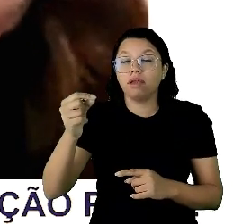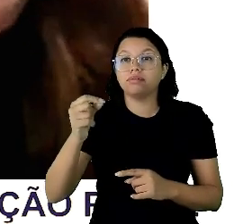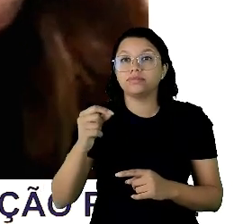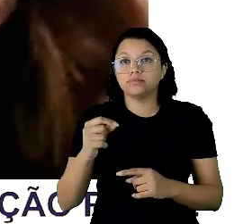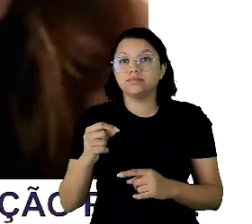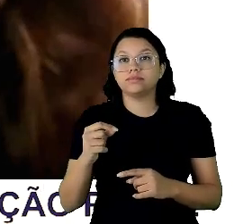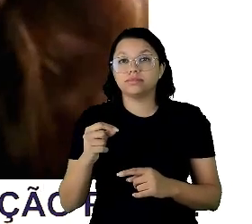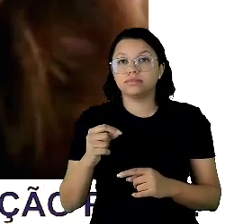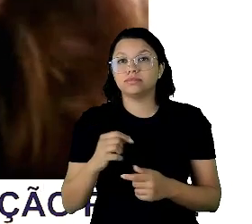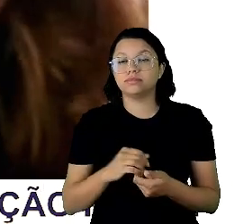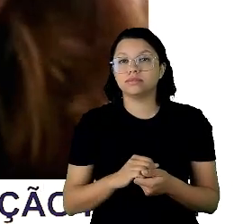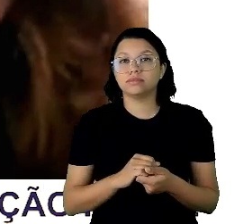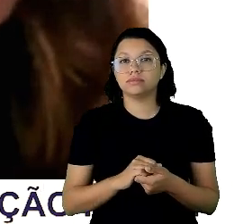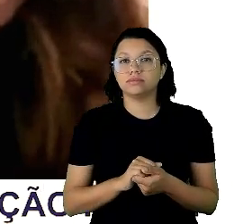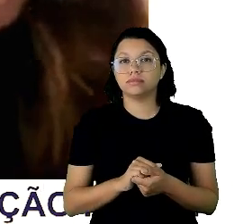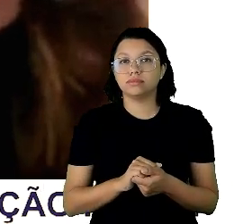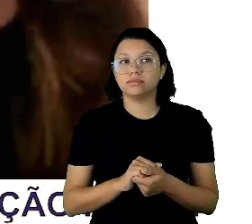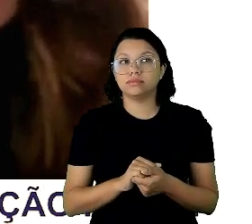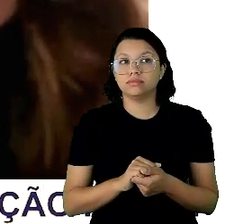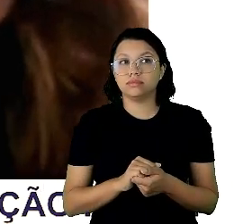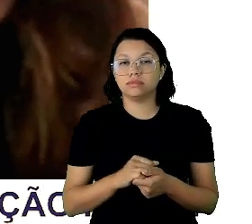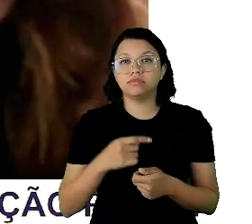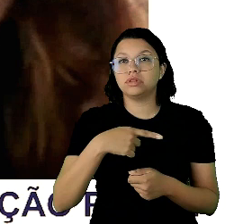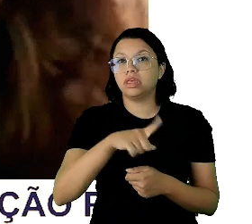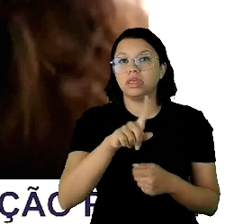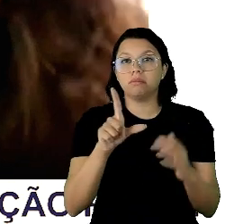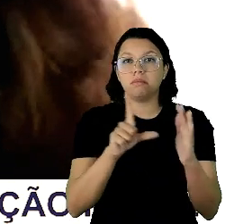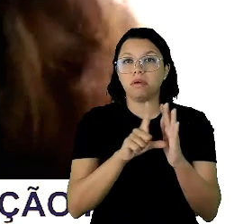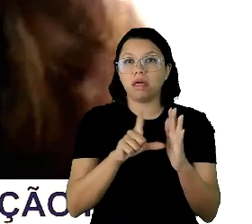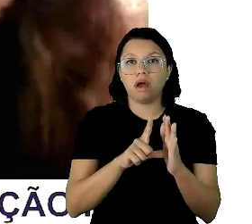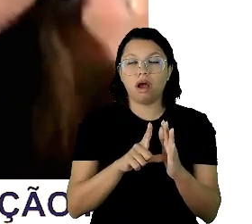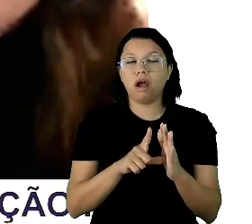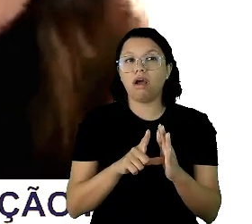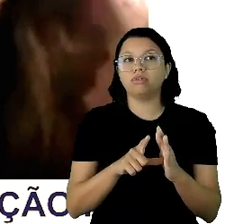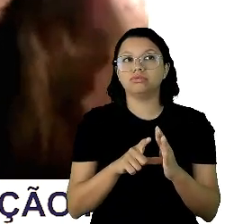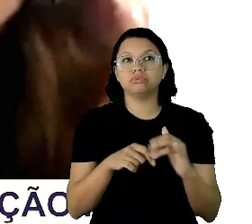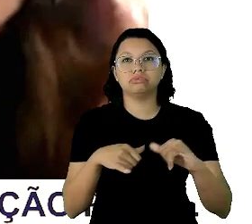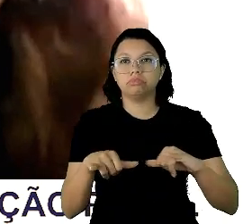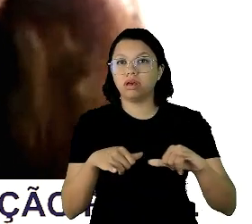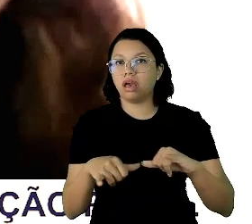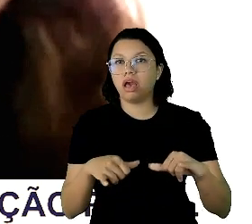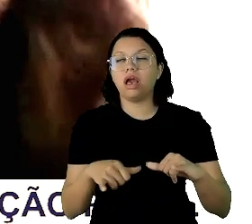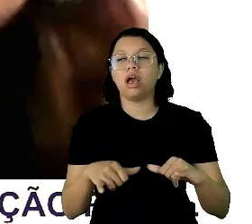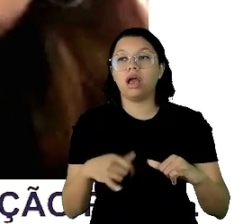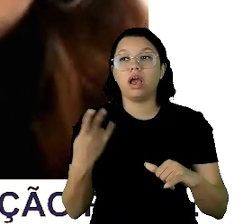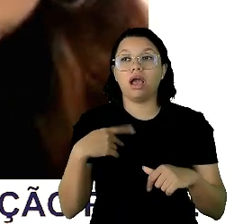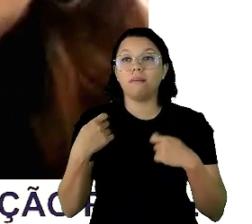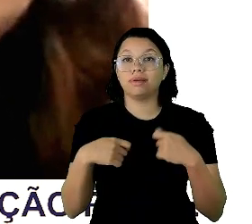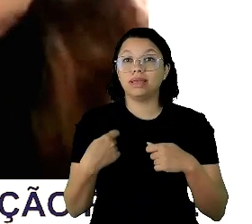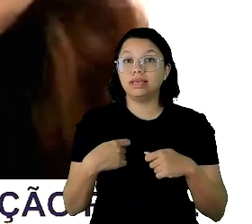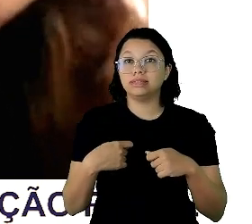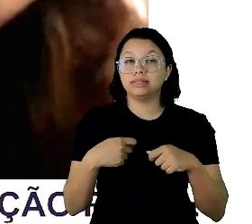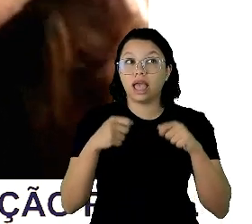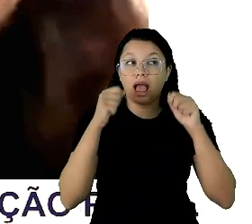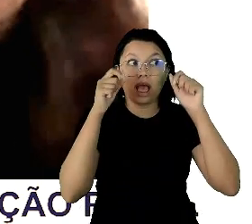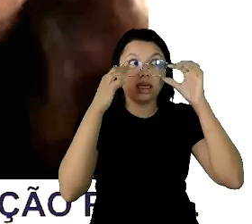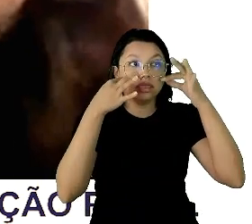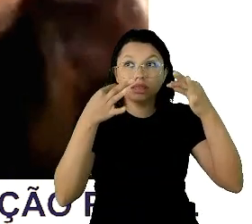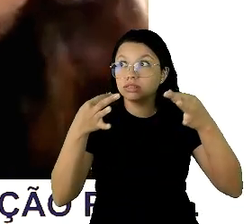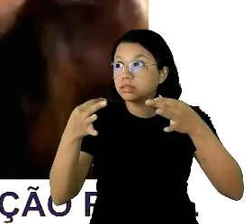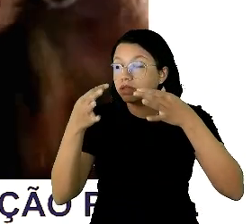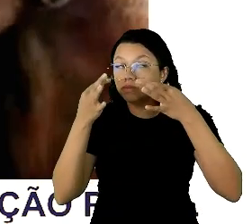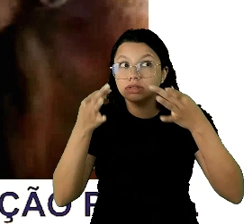de um comércio, enfim. A gente tem que estar sempre ligado, assim. Eu lembro uma vez eu estava